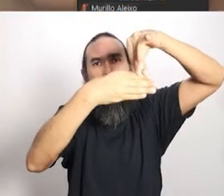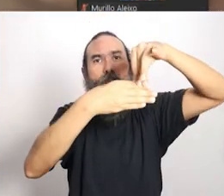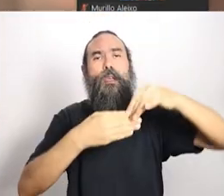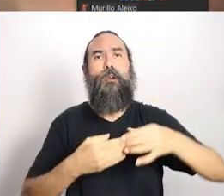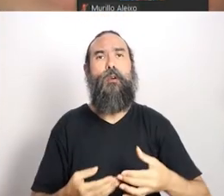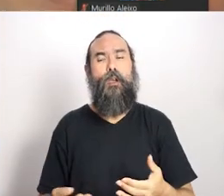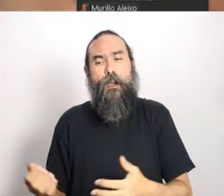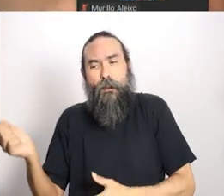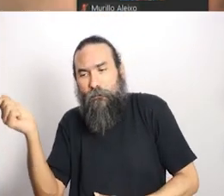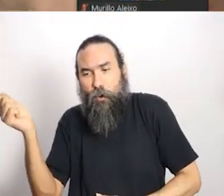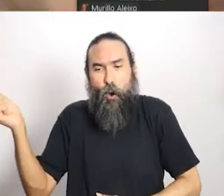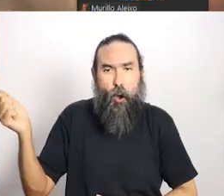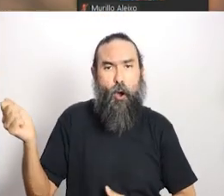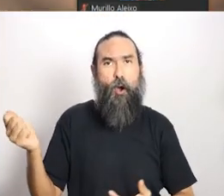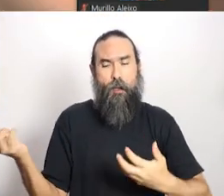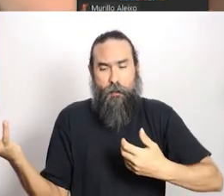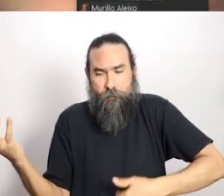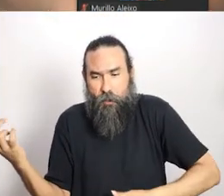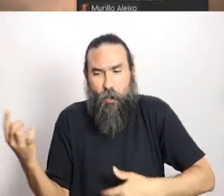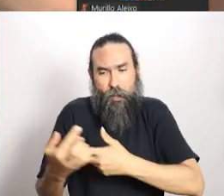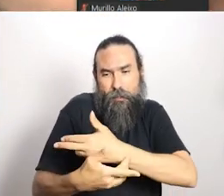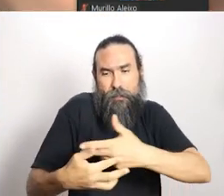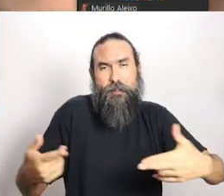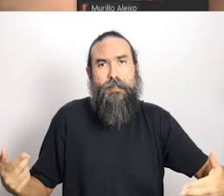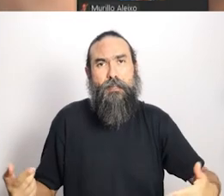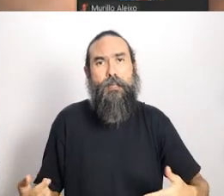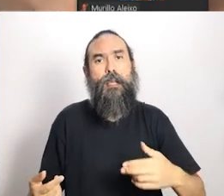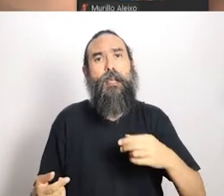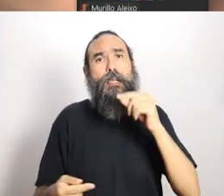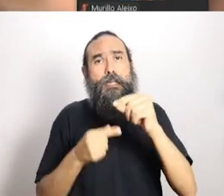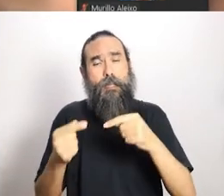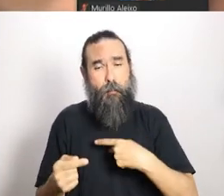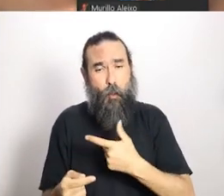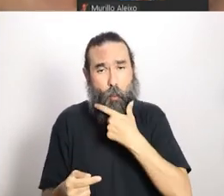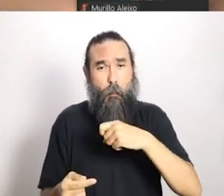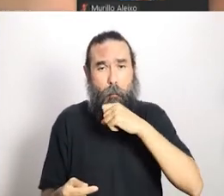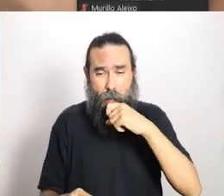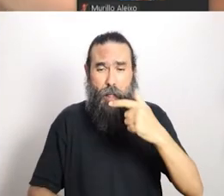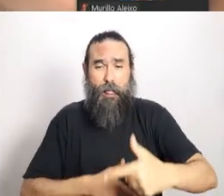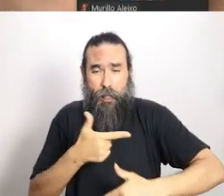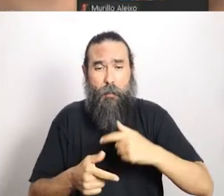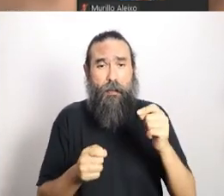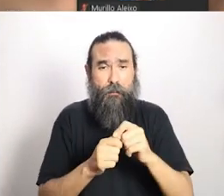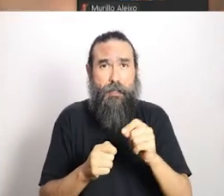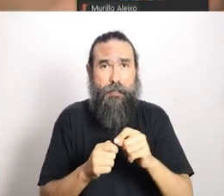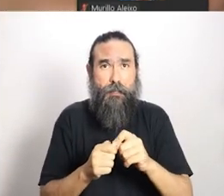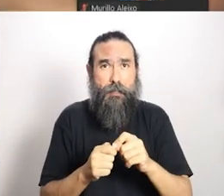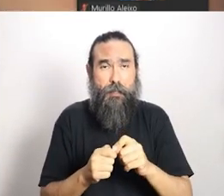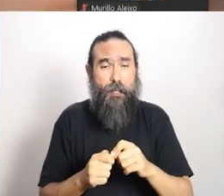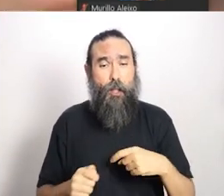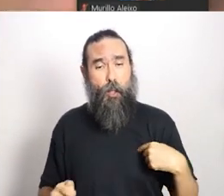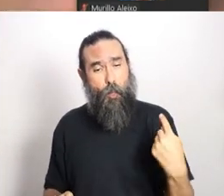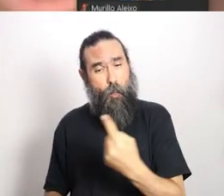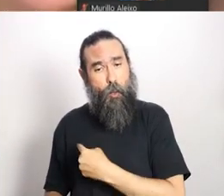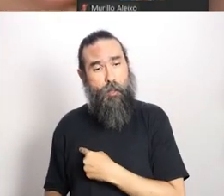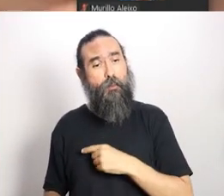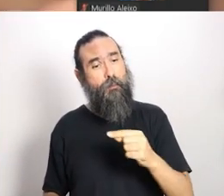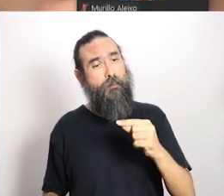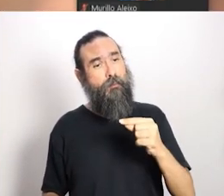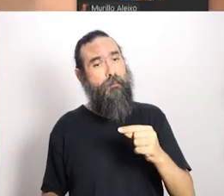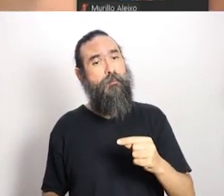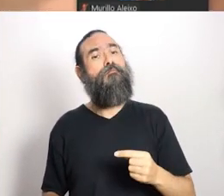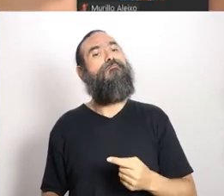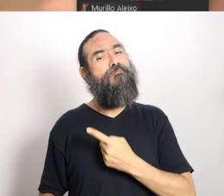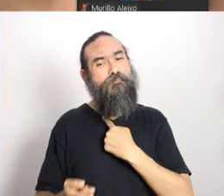cantoria de viola, no forró, em tudo que ele se predispôs a fazer, essa missão maior dá força para ele e para a gente,